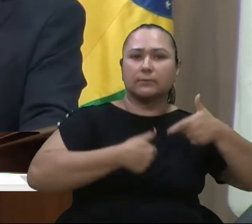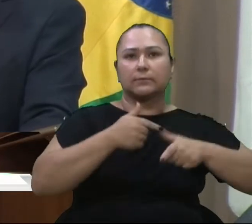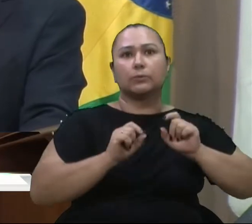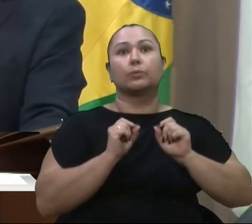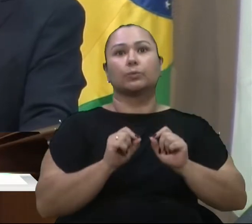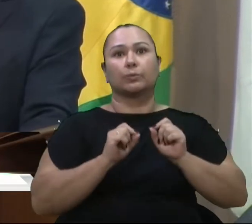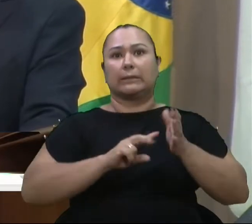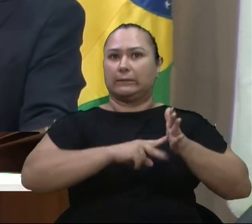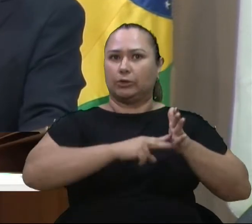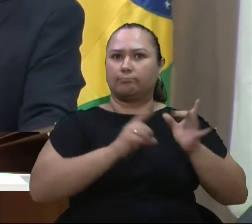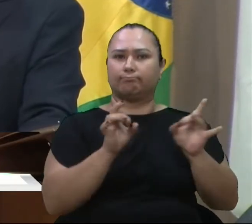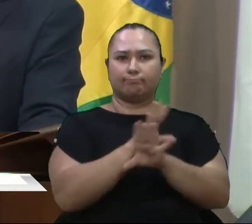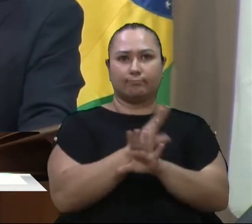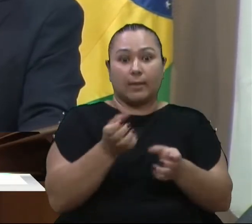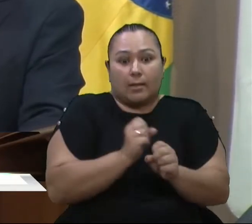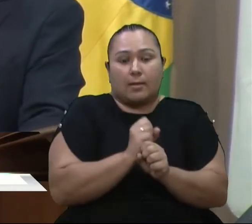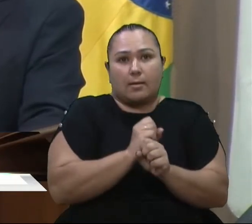presidente.